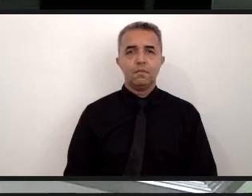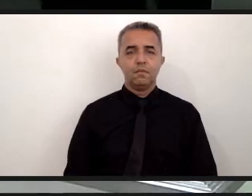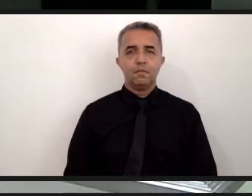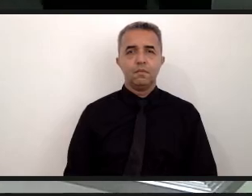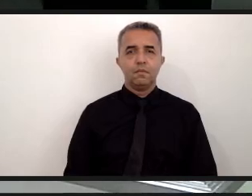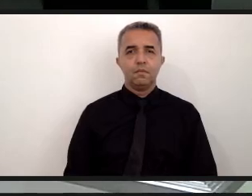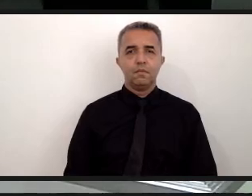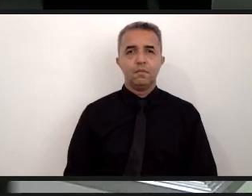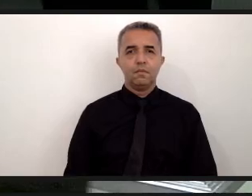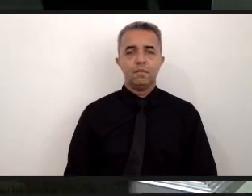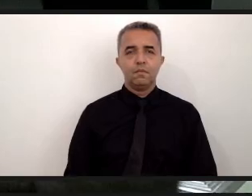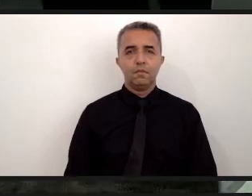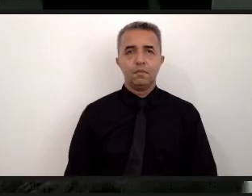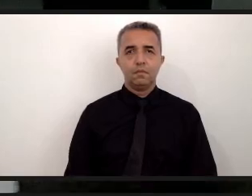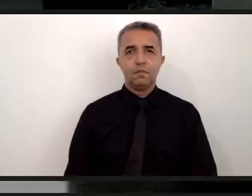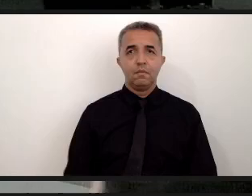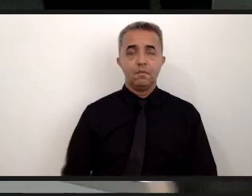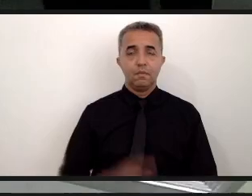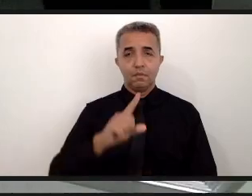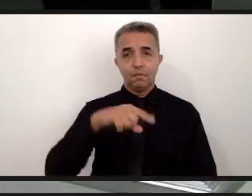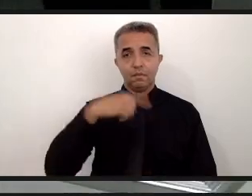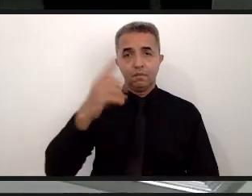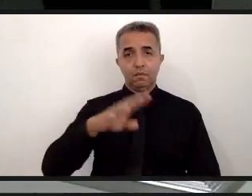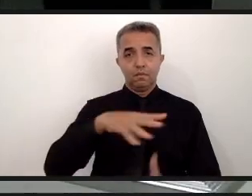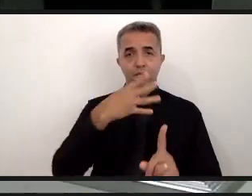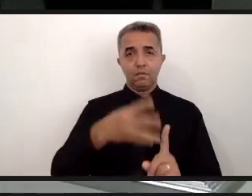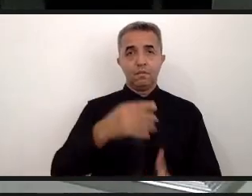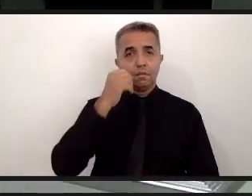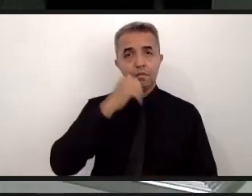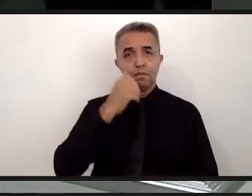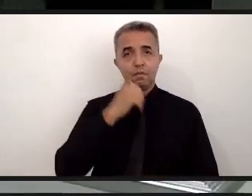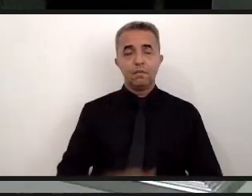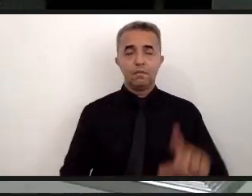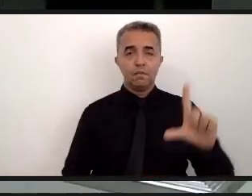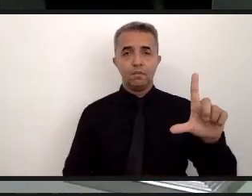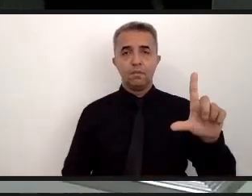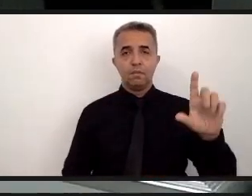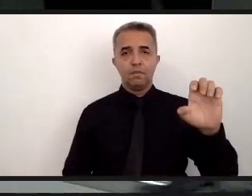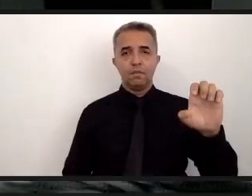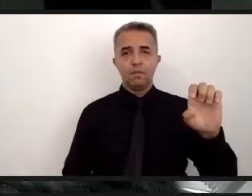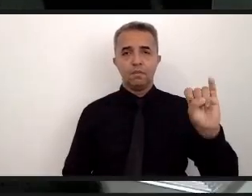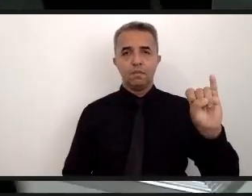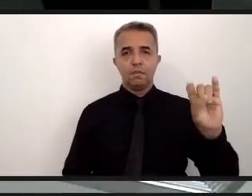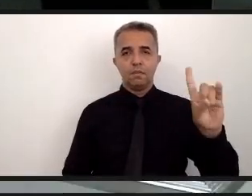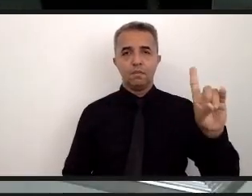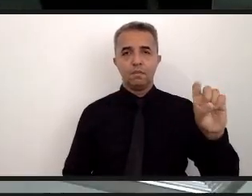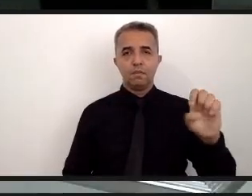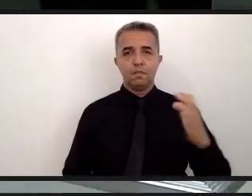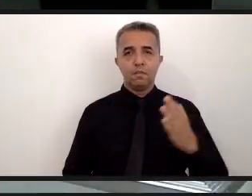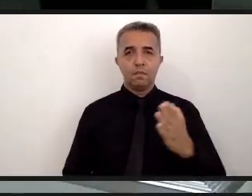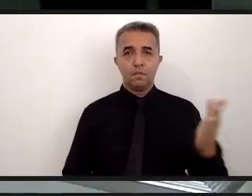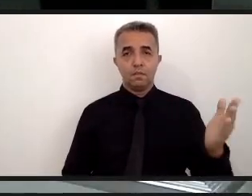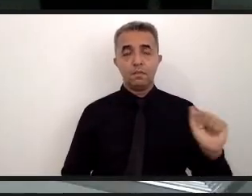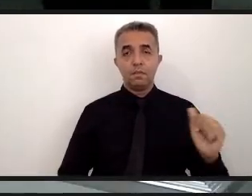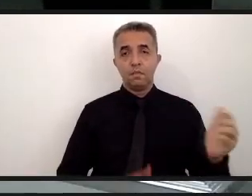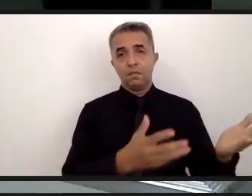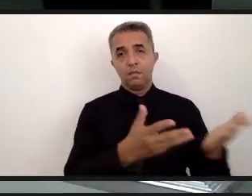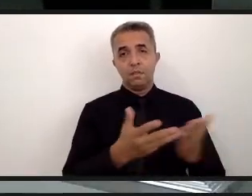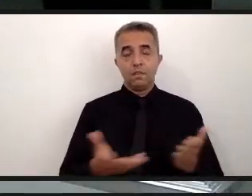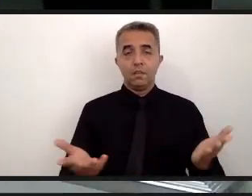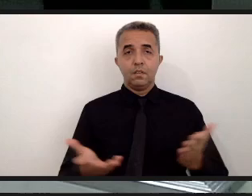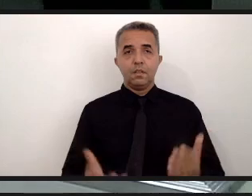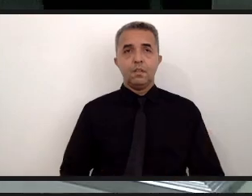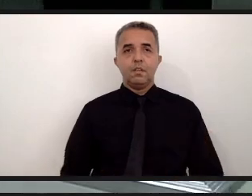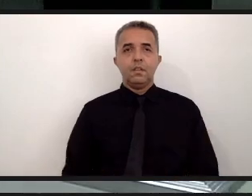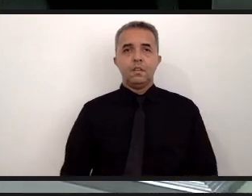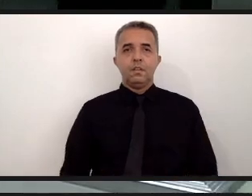Nossa homenageada, convidamos Leide Patrícia para receber nesse momento a sua moção de aplausos, por gentileza.